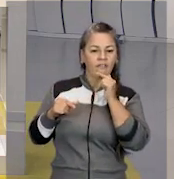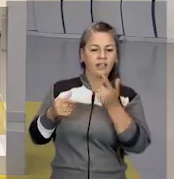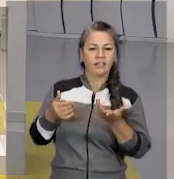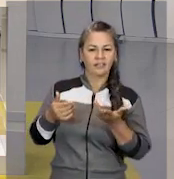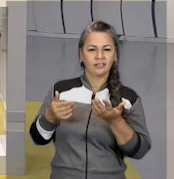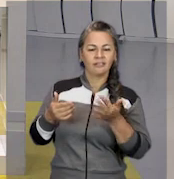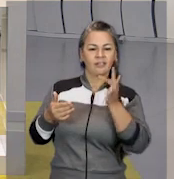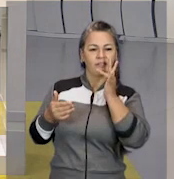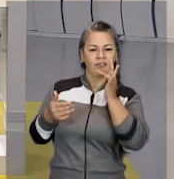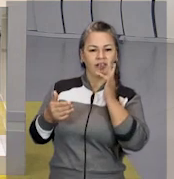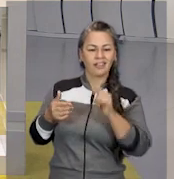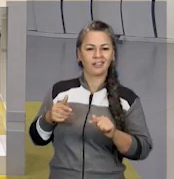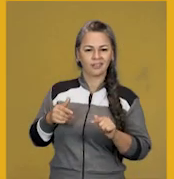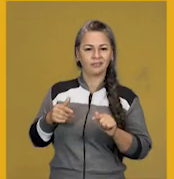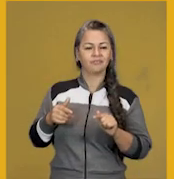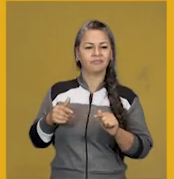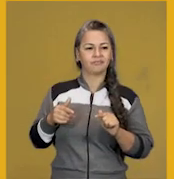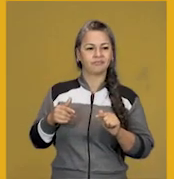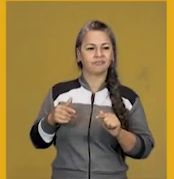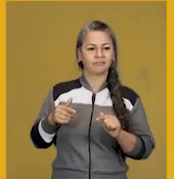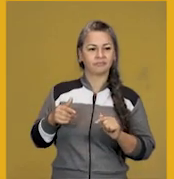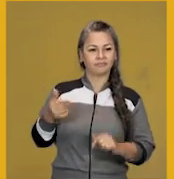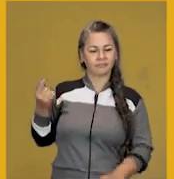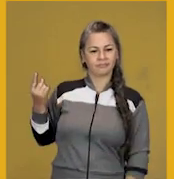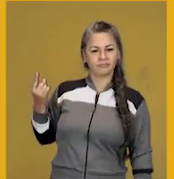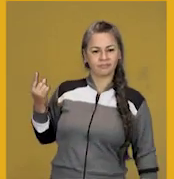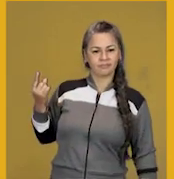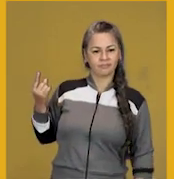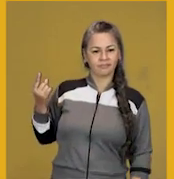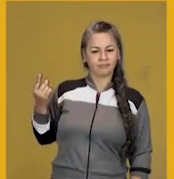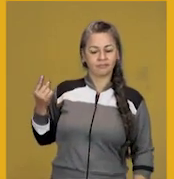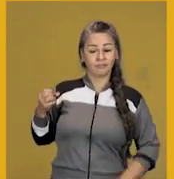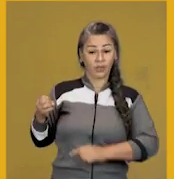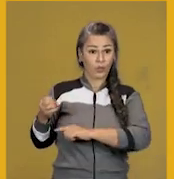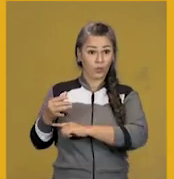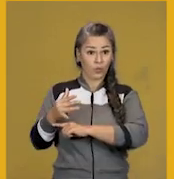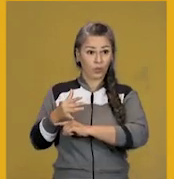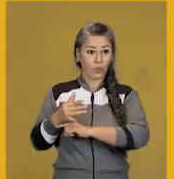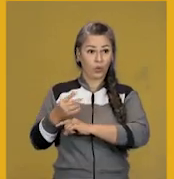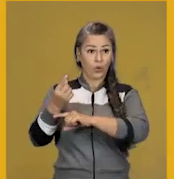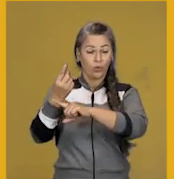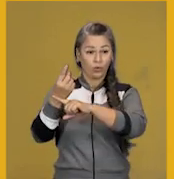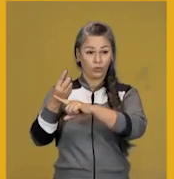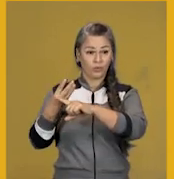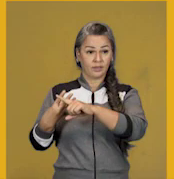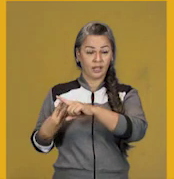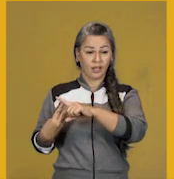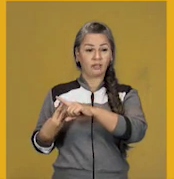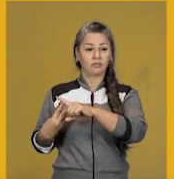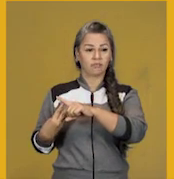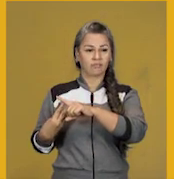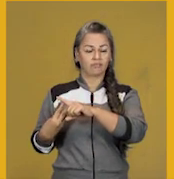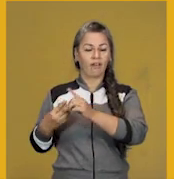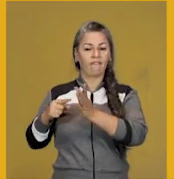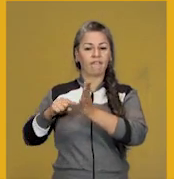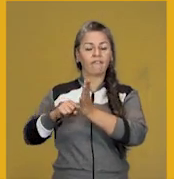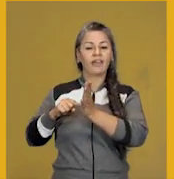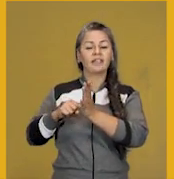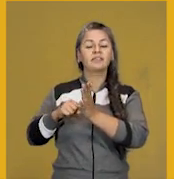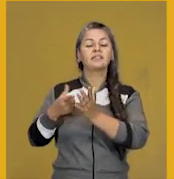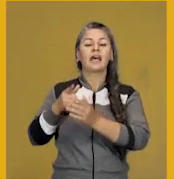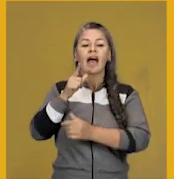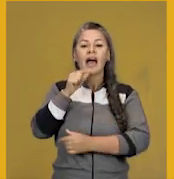Na primeira amostra foi 1/3 da massa, vezes o calor específico da água, vezes